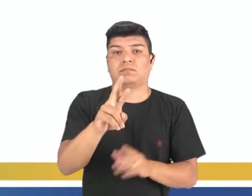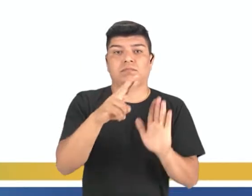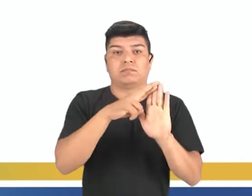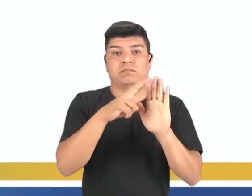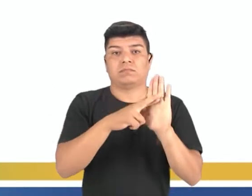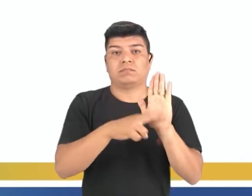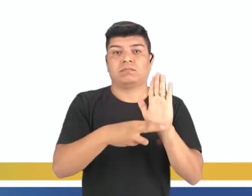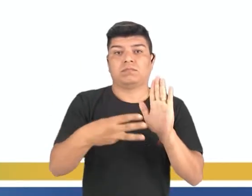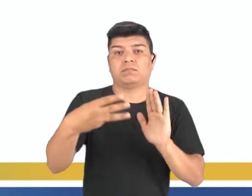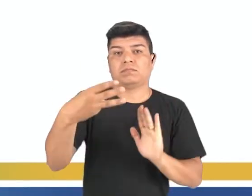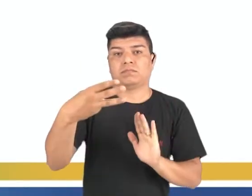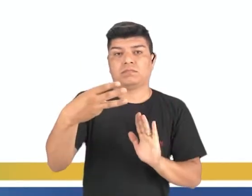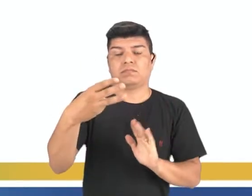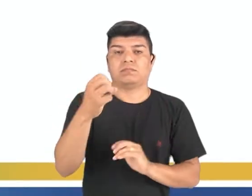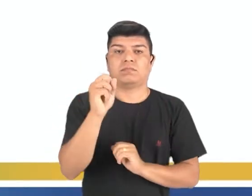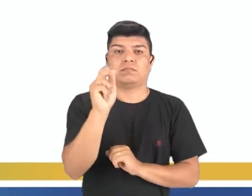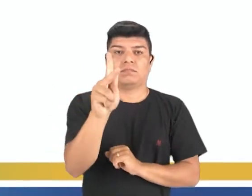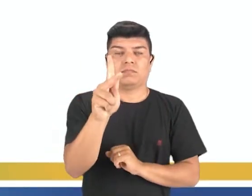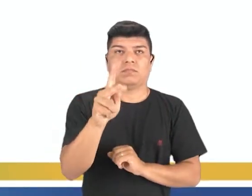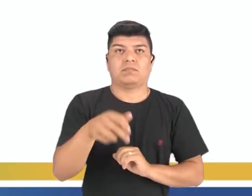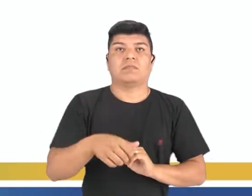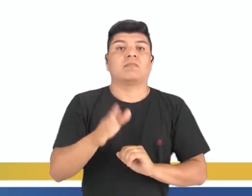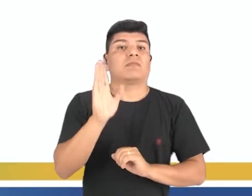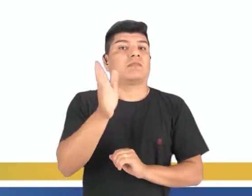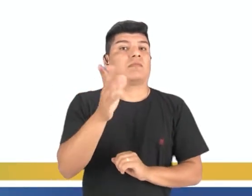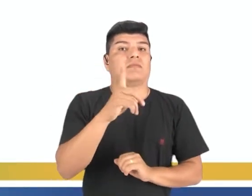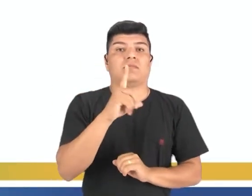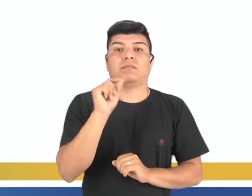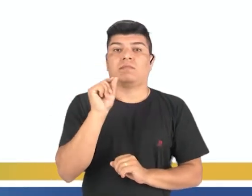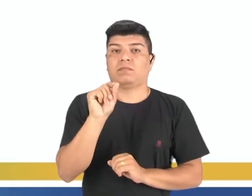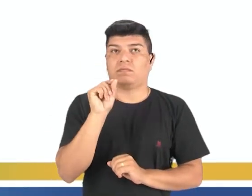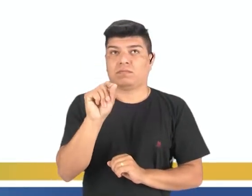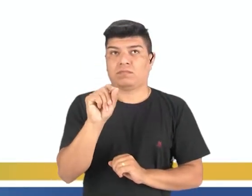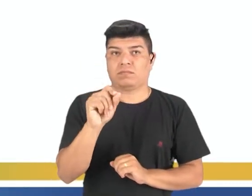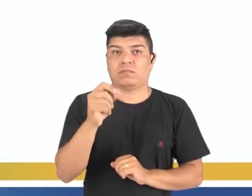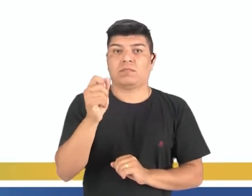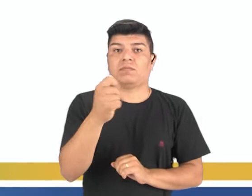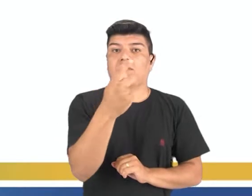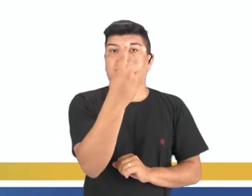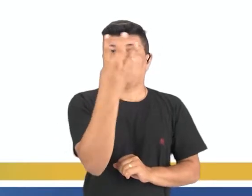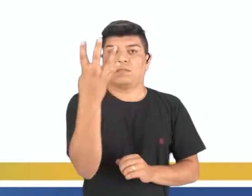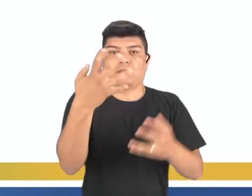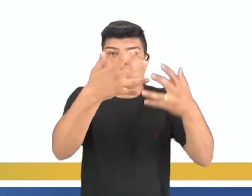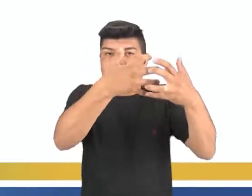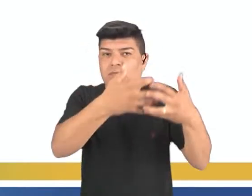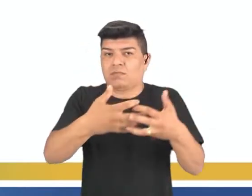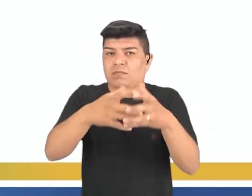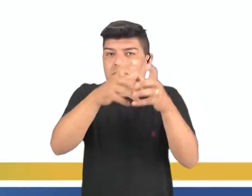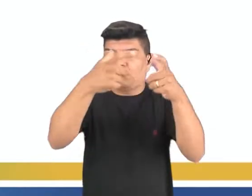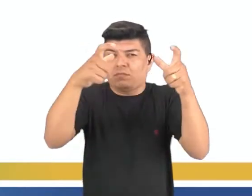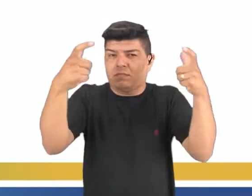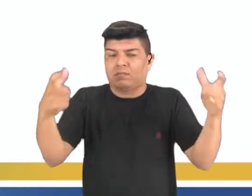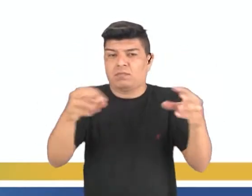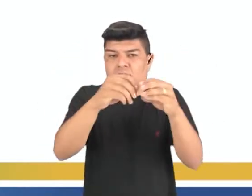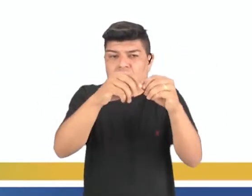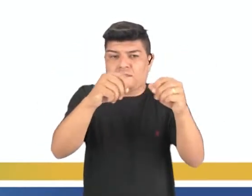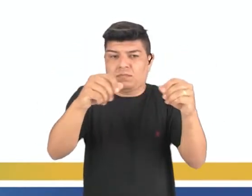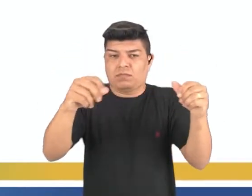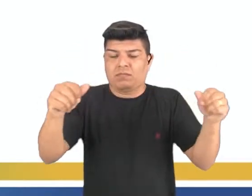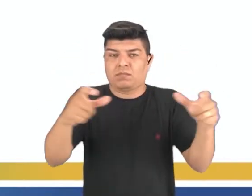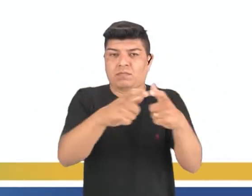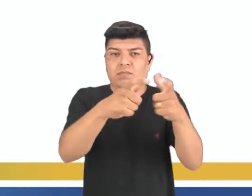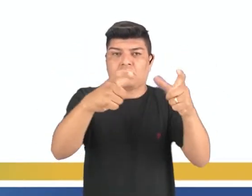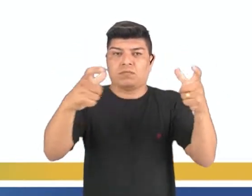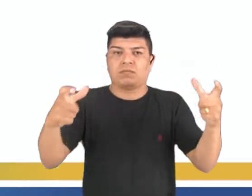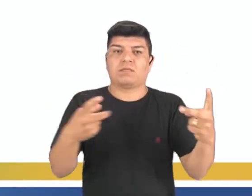para solucionarmos o problema, né? Já que a quantidade de caminhões, quando cresce, a quantidade de areia também cresce, né,